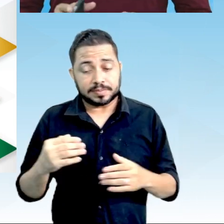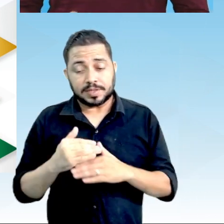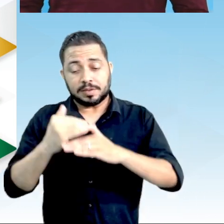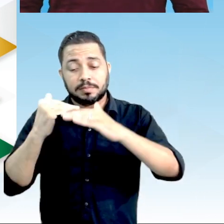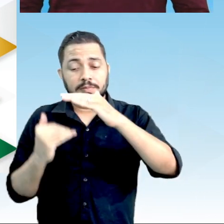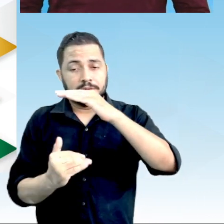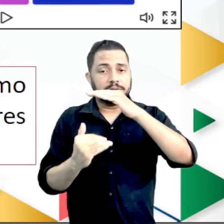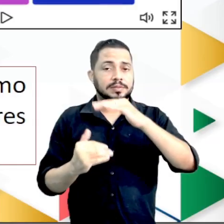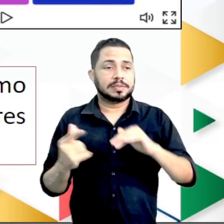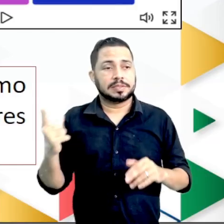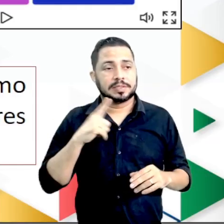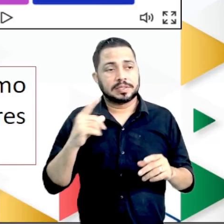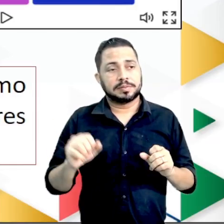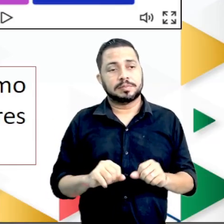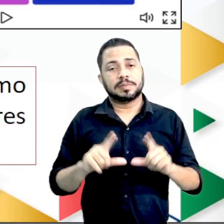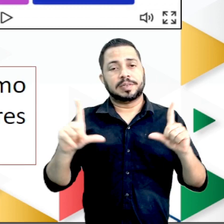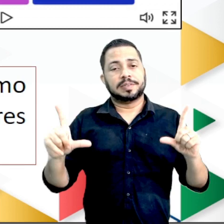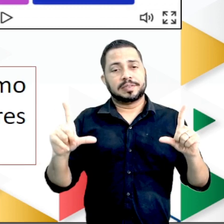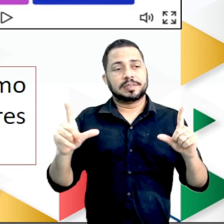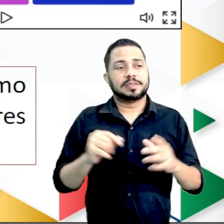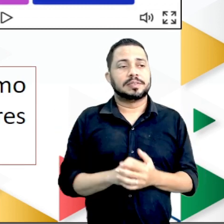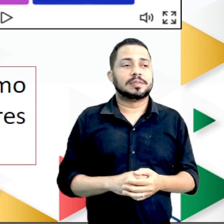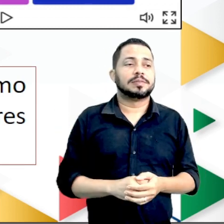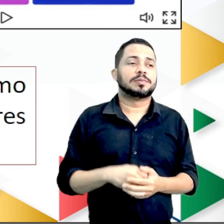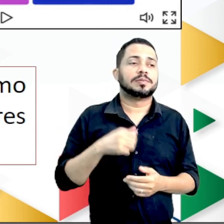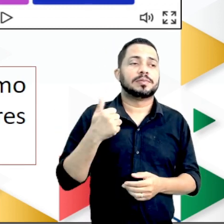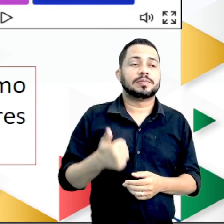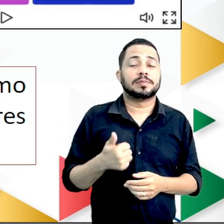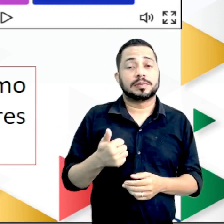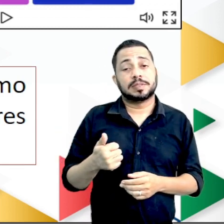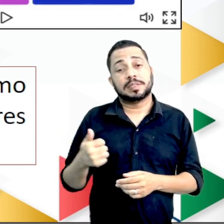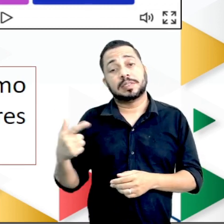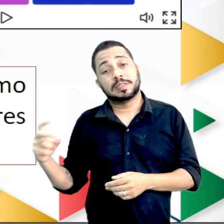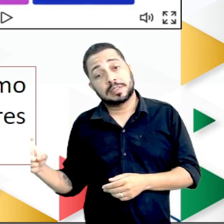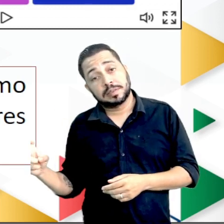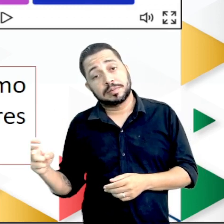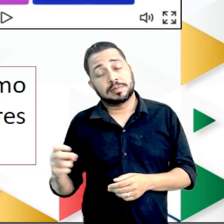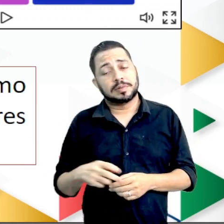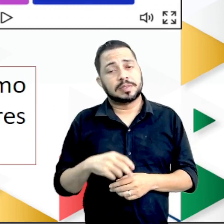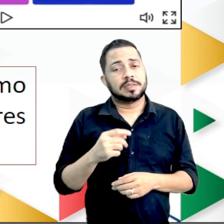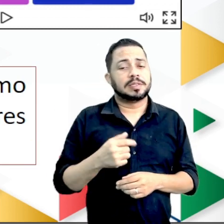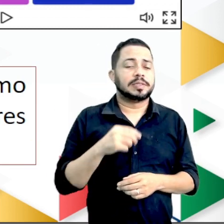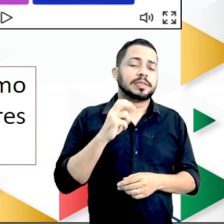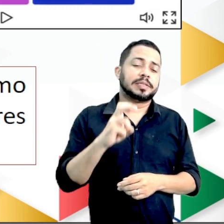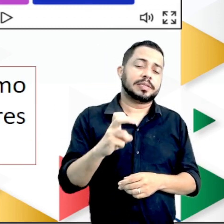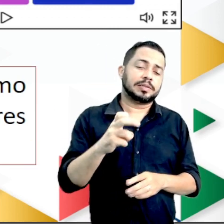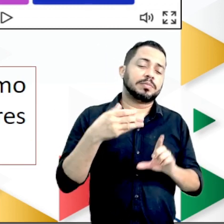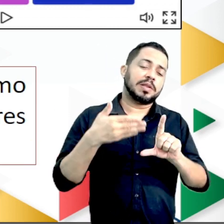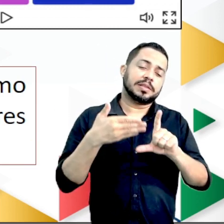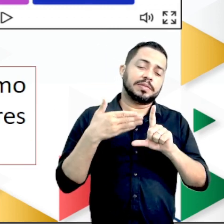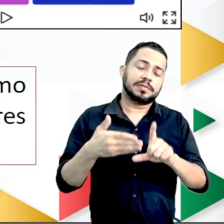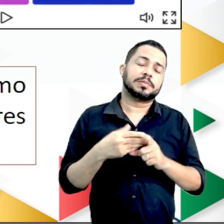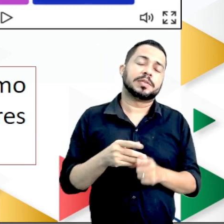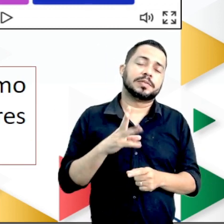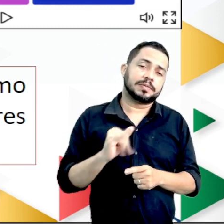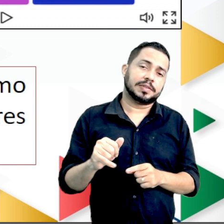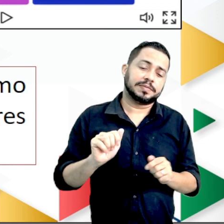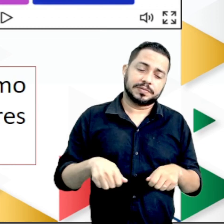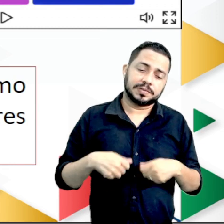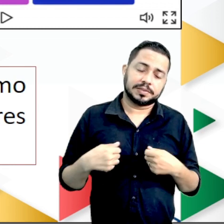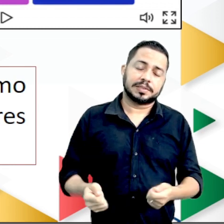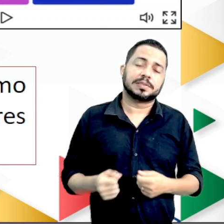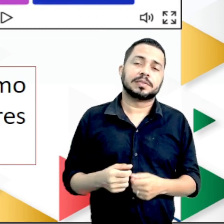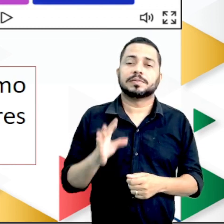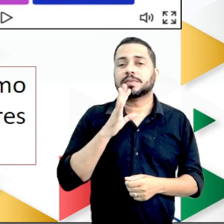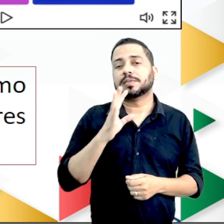da imagem do WordWall. 1 de 5. Você vai jogar 5 plataformas que vai te fortalecer